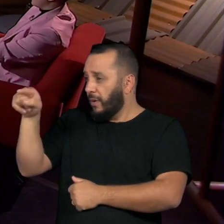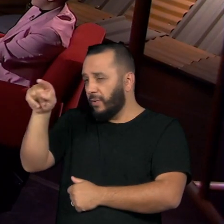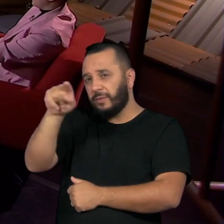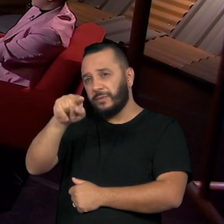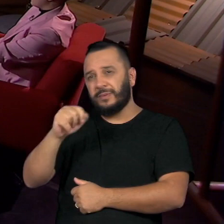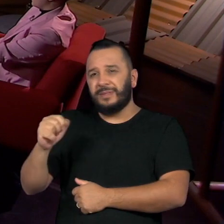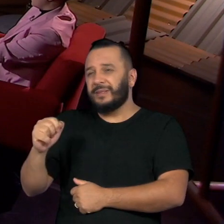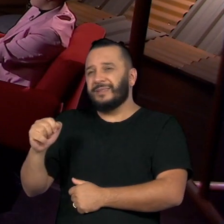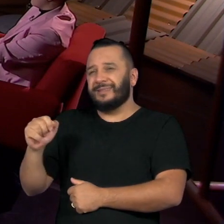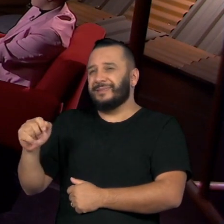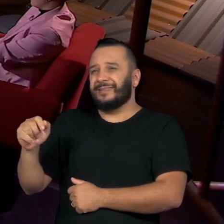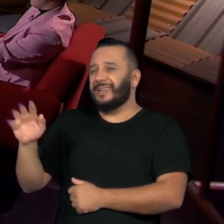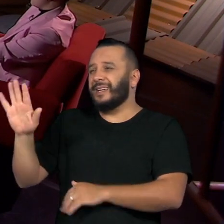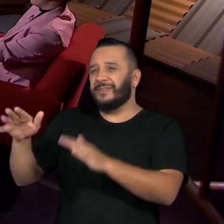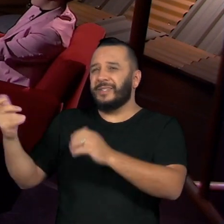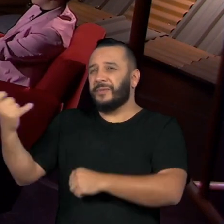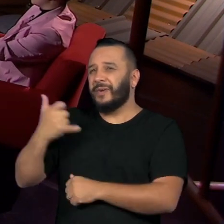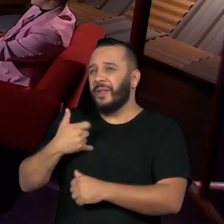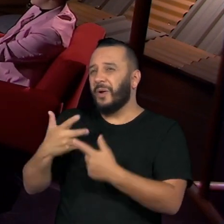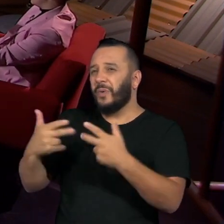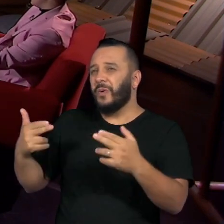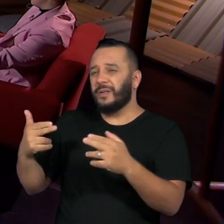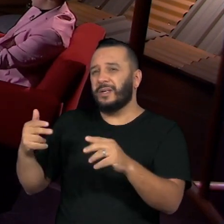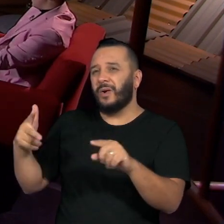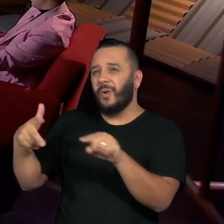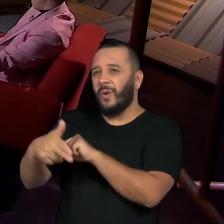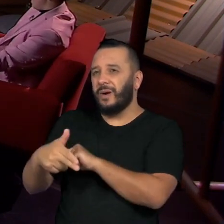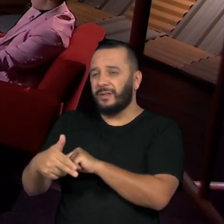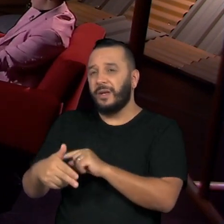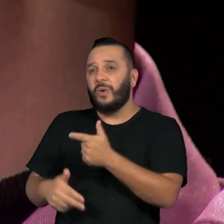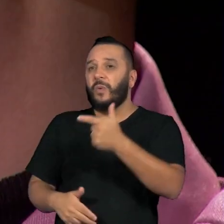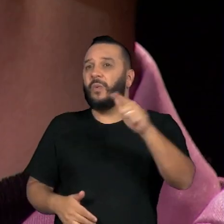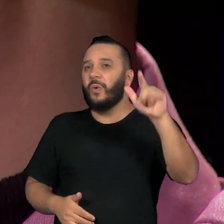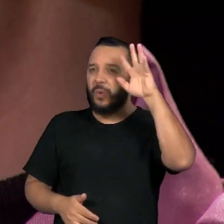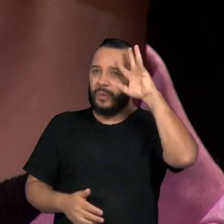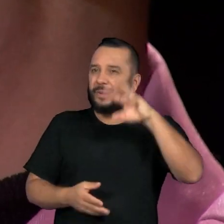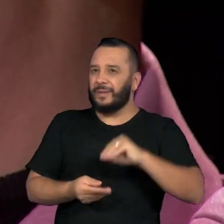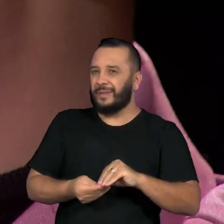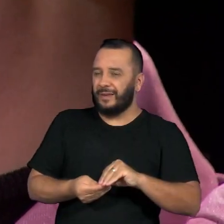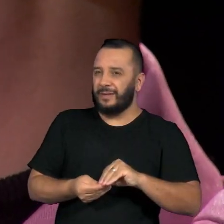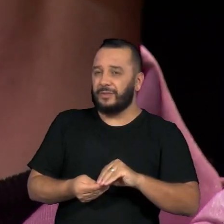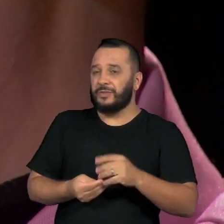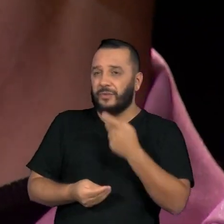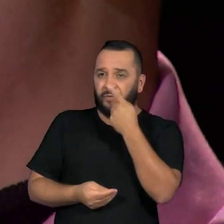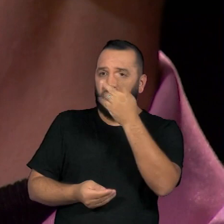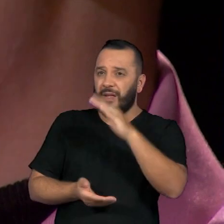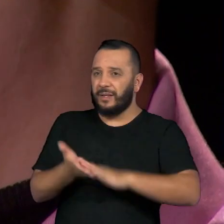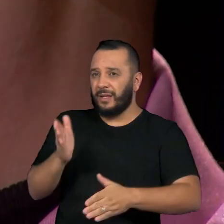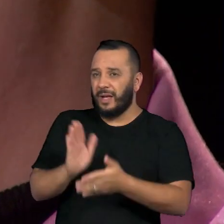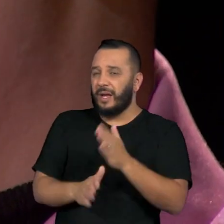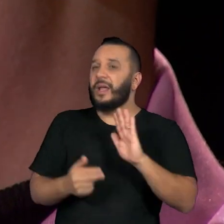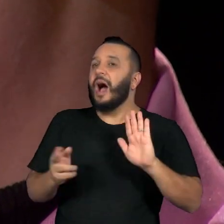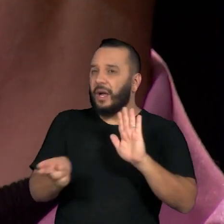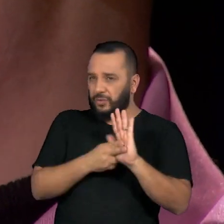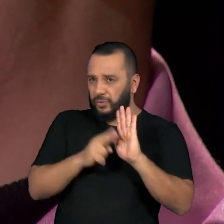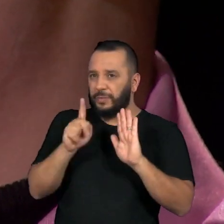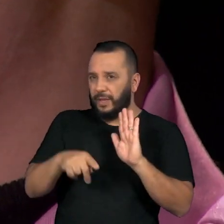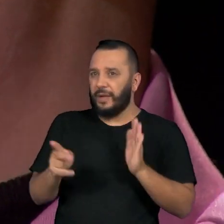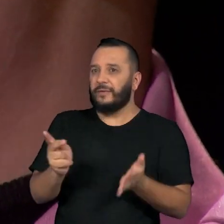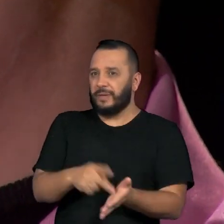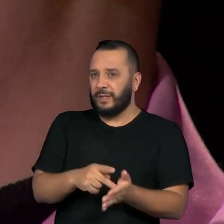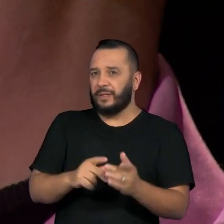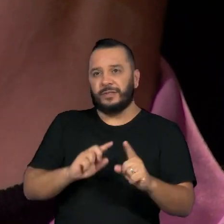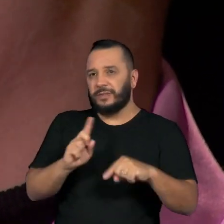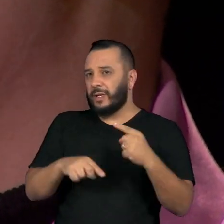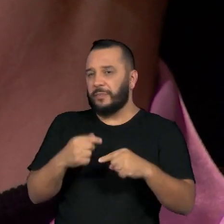uma coisa pela metade, o outro entende o que ele quer, não questiona, assume que aquilo é uma verdade e os dois